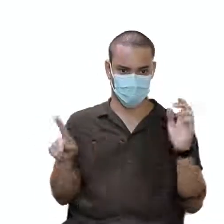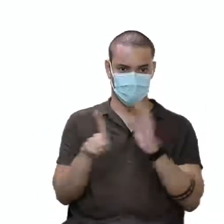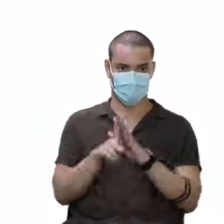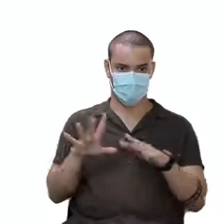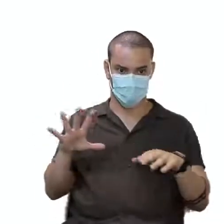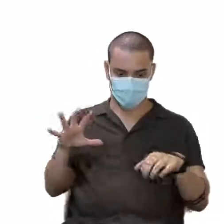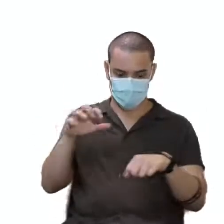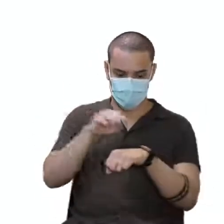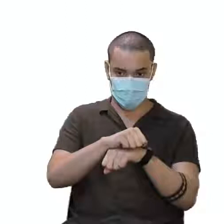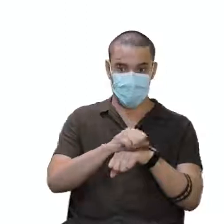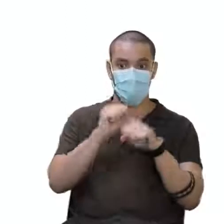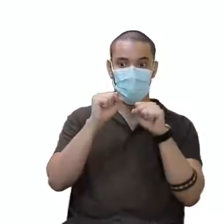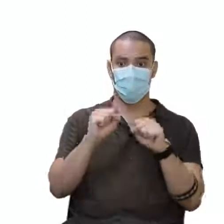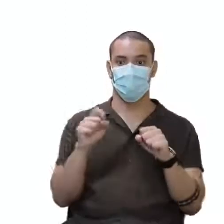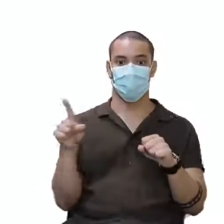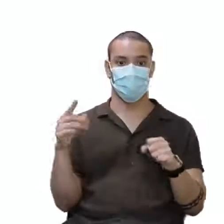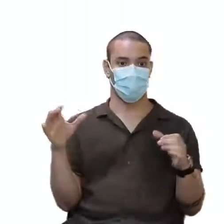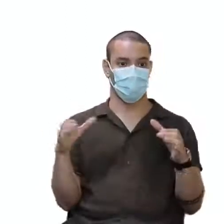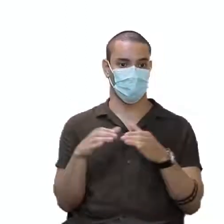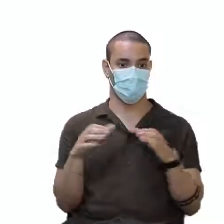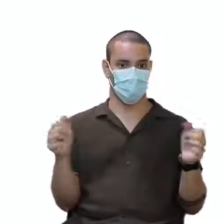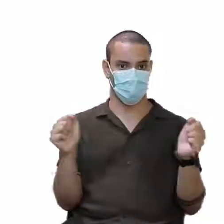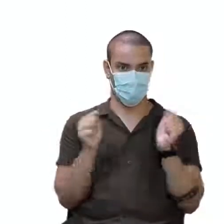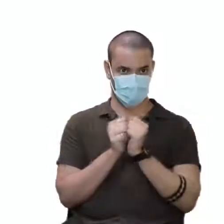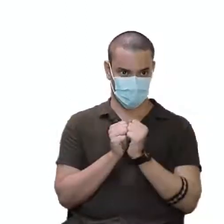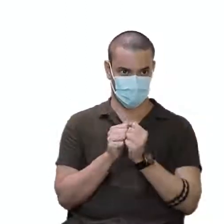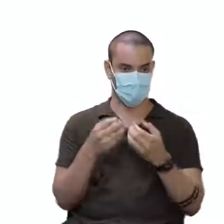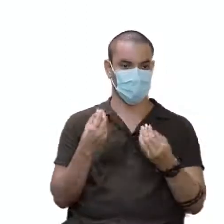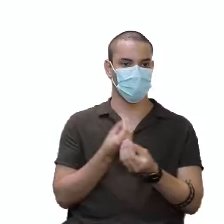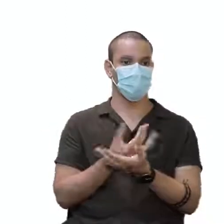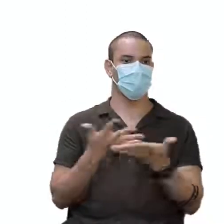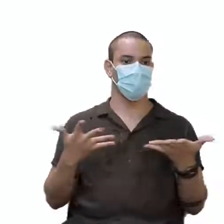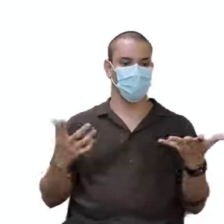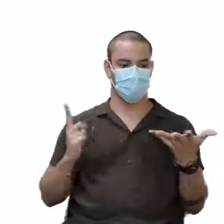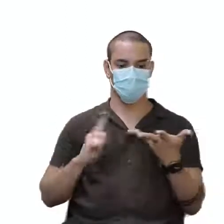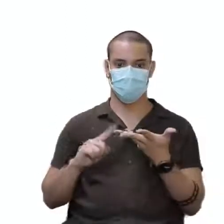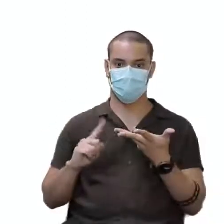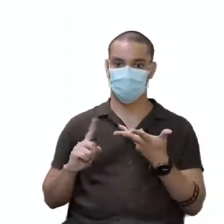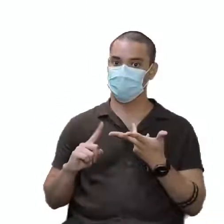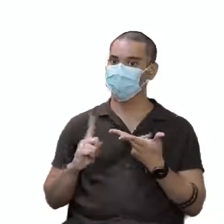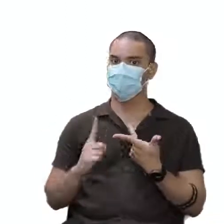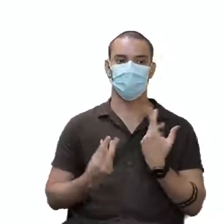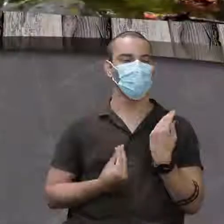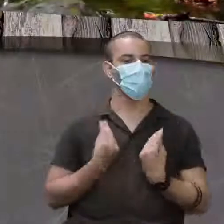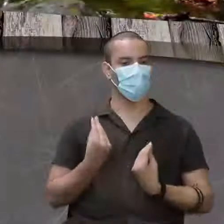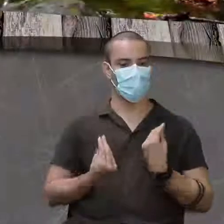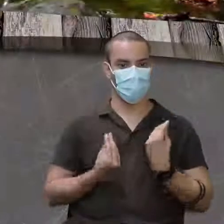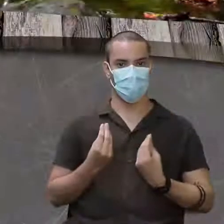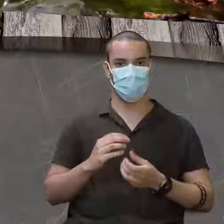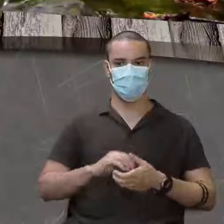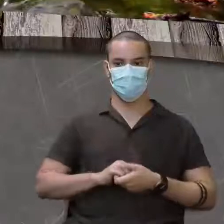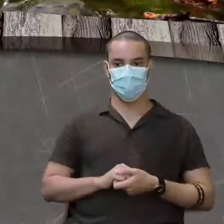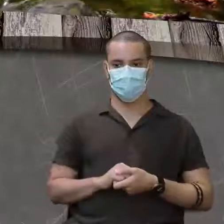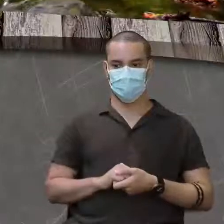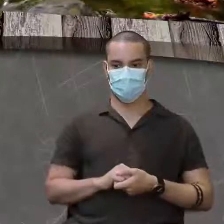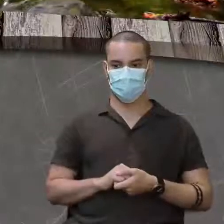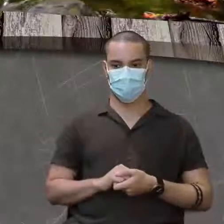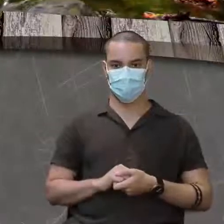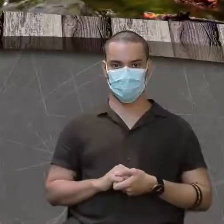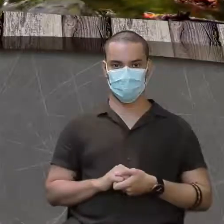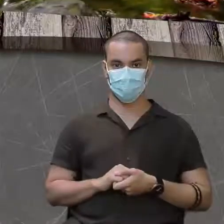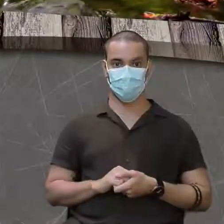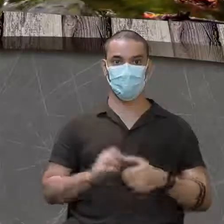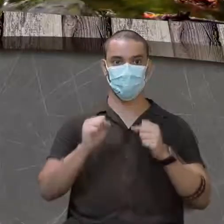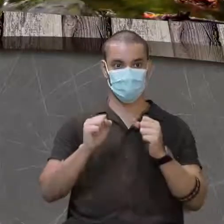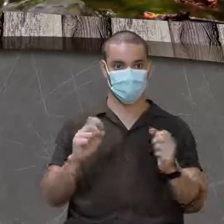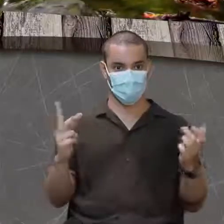só pode estar aí, só pode estar nessa distribuição, nessa diversidade, olha aqui para mim, por favor. Só pode estar acontecendo